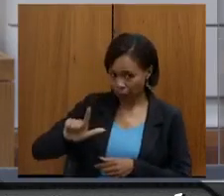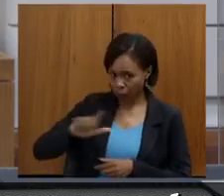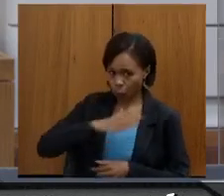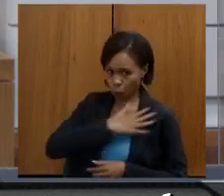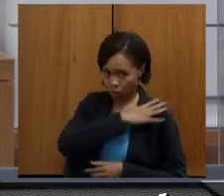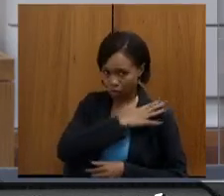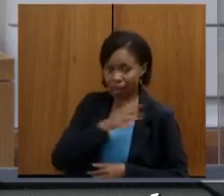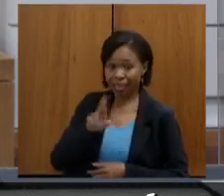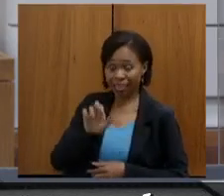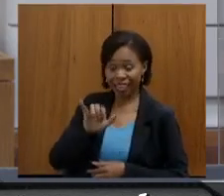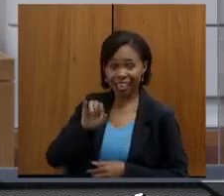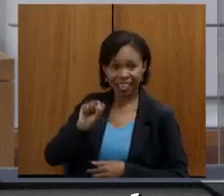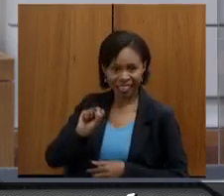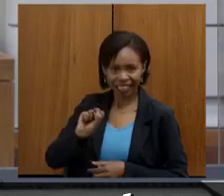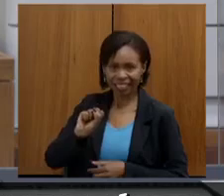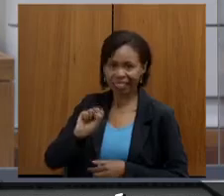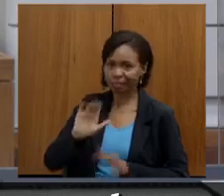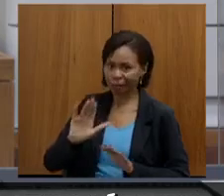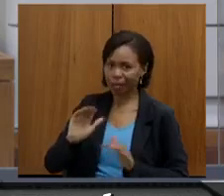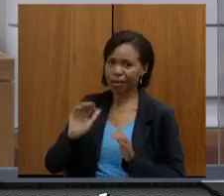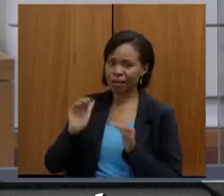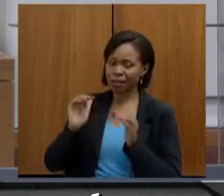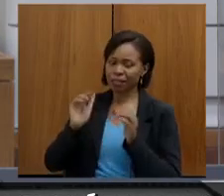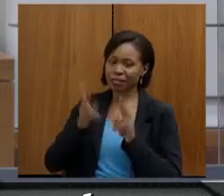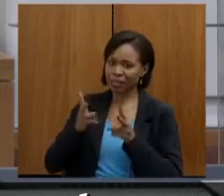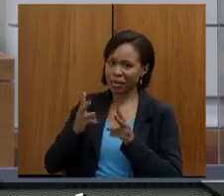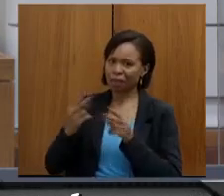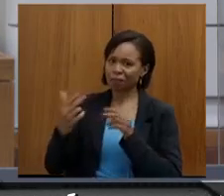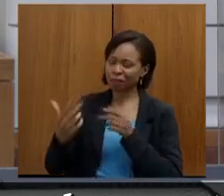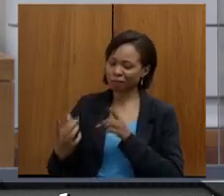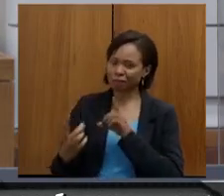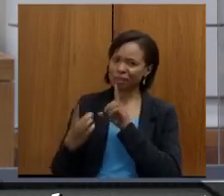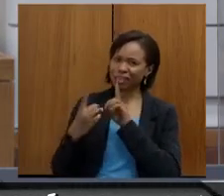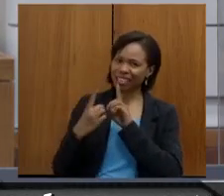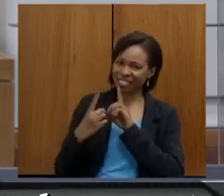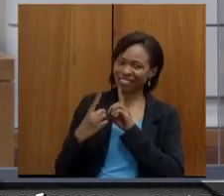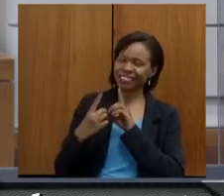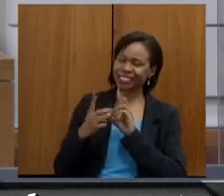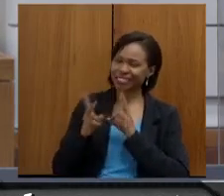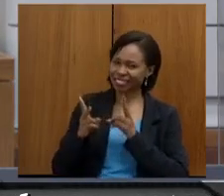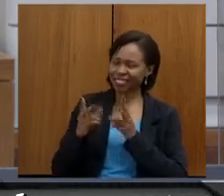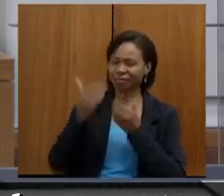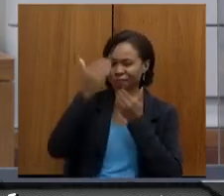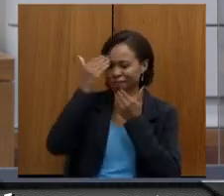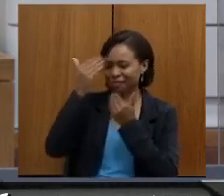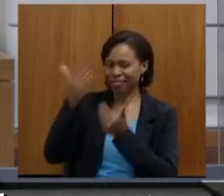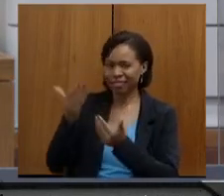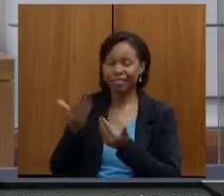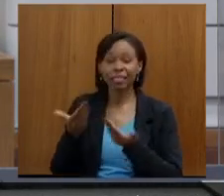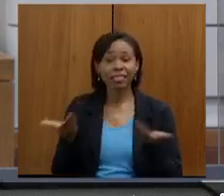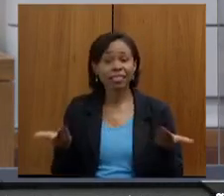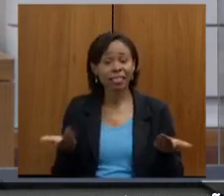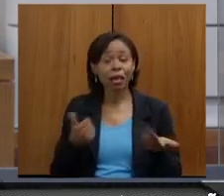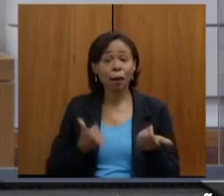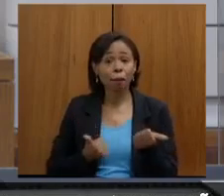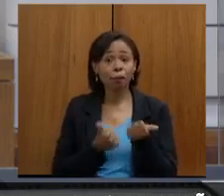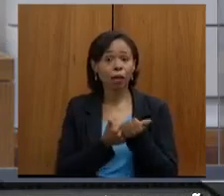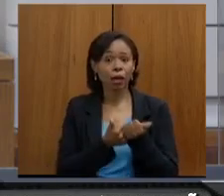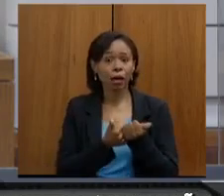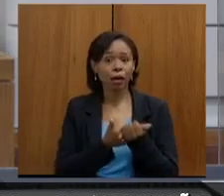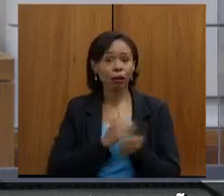quando eu resumi atende toda hora muito obrigado e vamos apoiar o deputado sargento Rodrigues